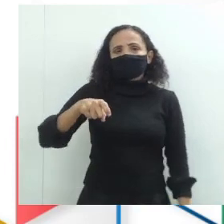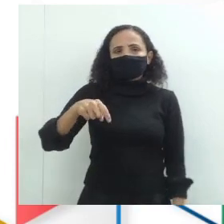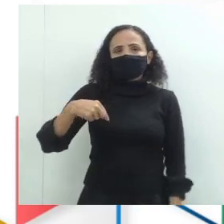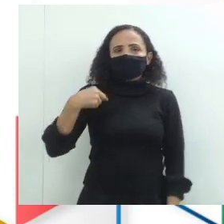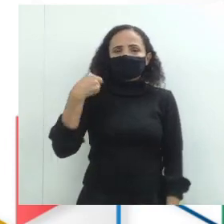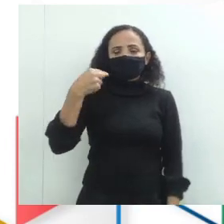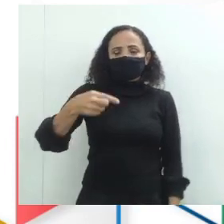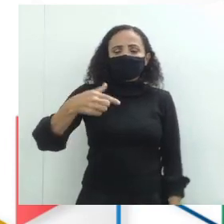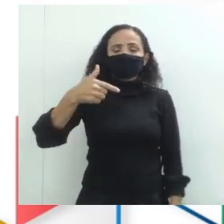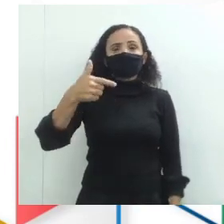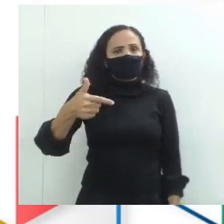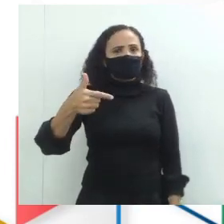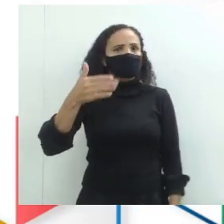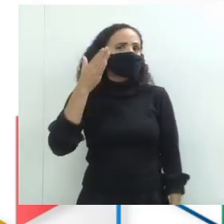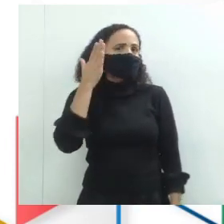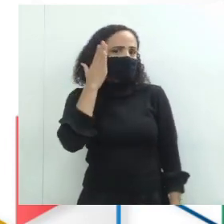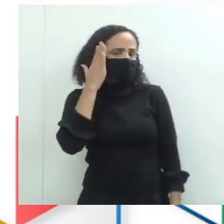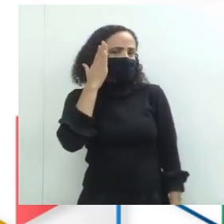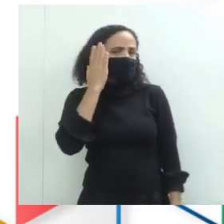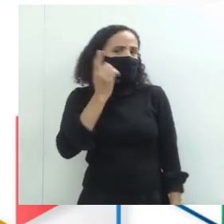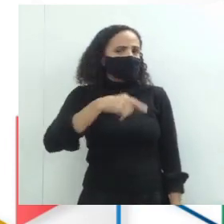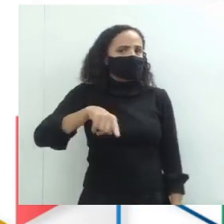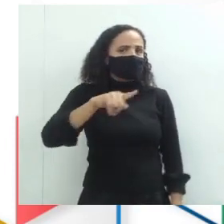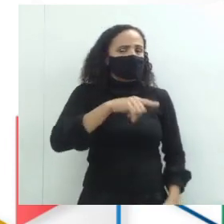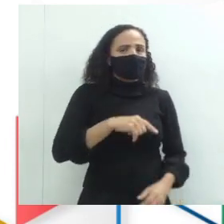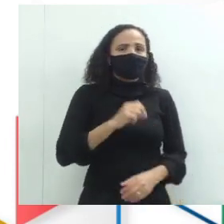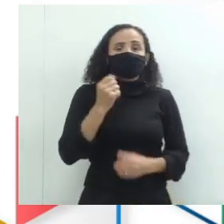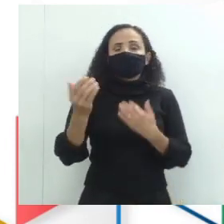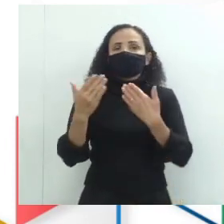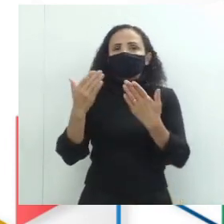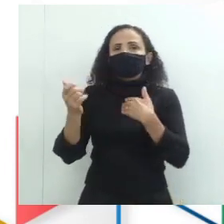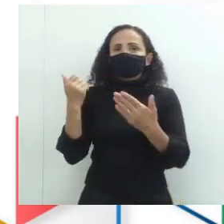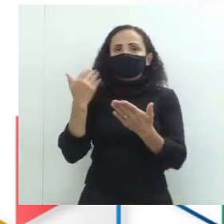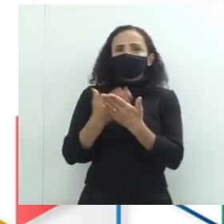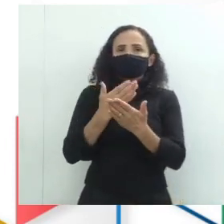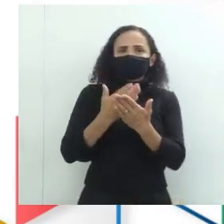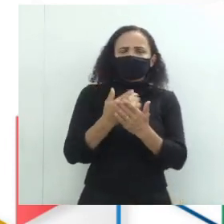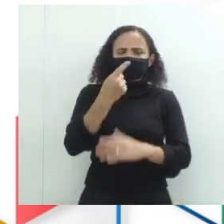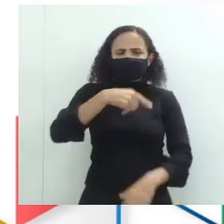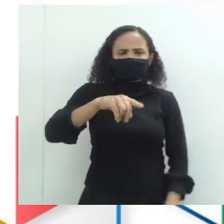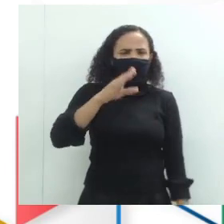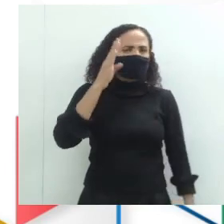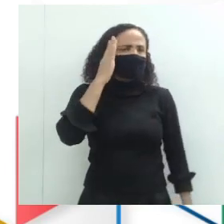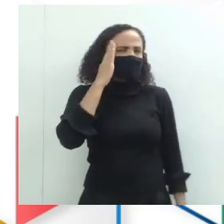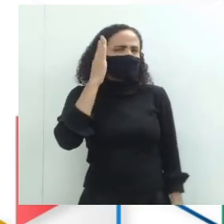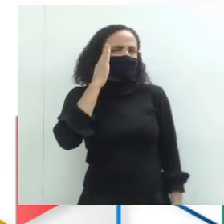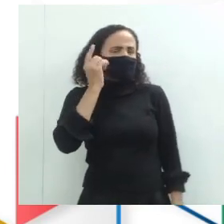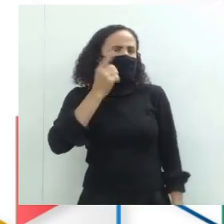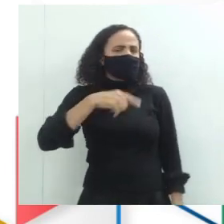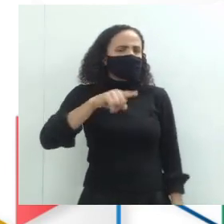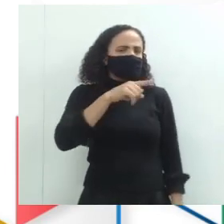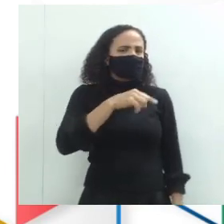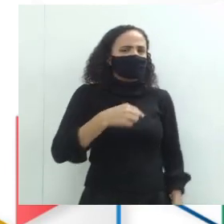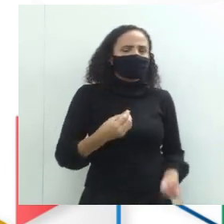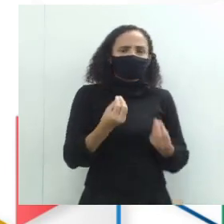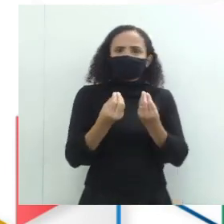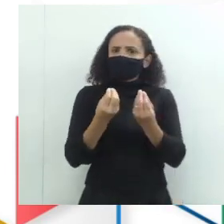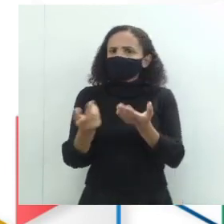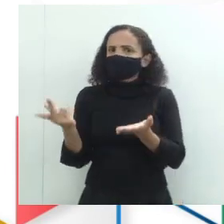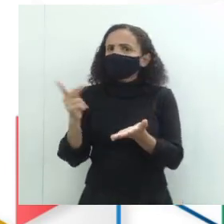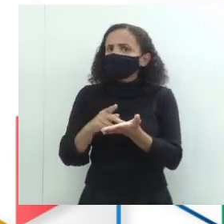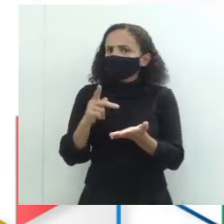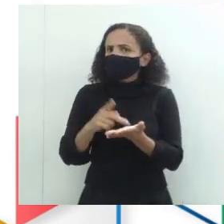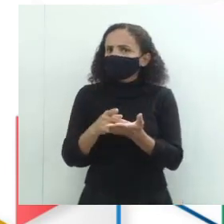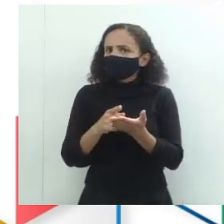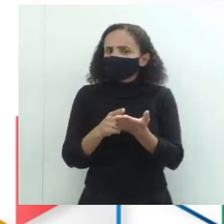menos 2. Entendeu? Agora vamos comparar com a resposta. É verdade que x menos 1 igual a menos 3, ele